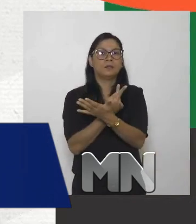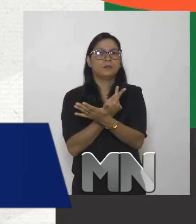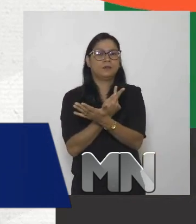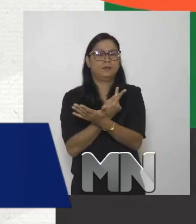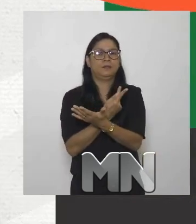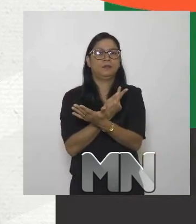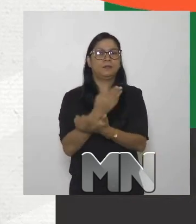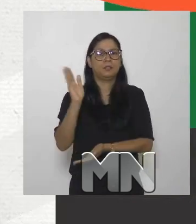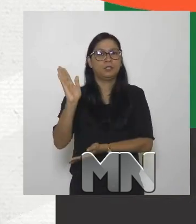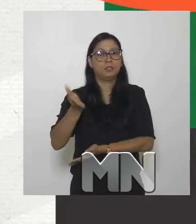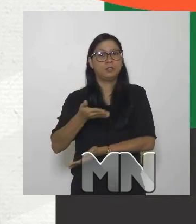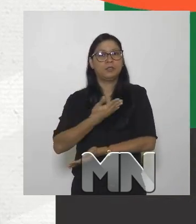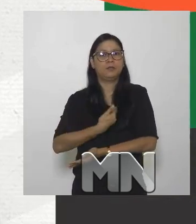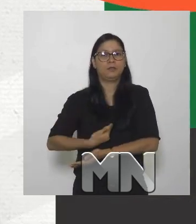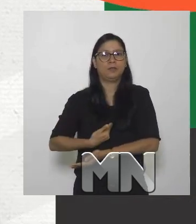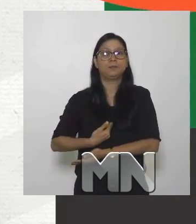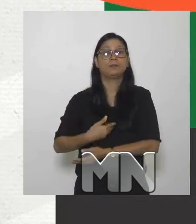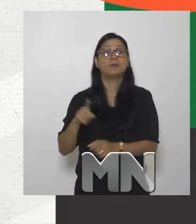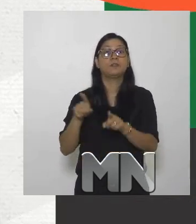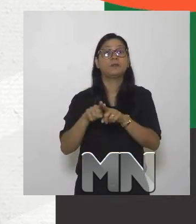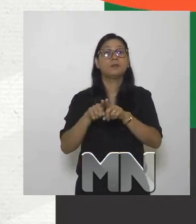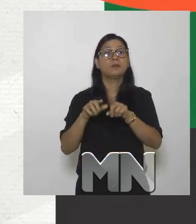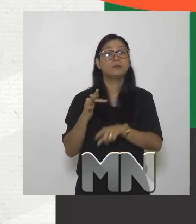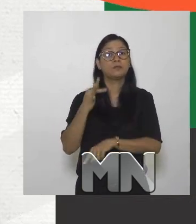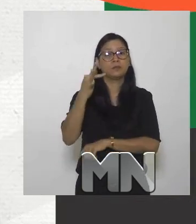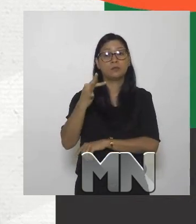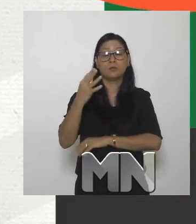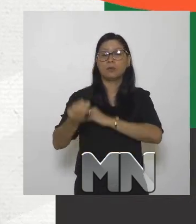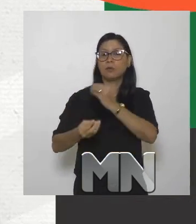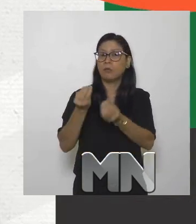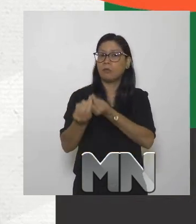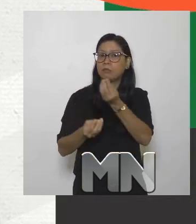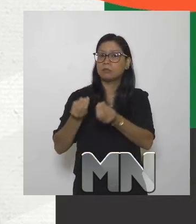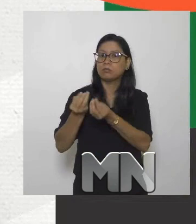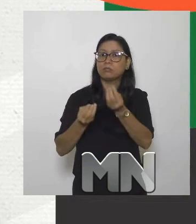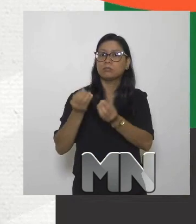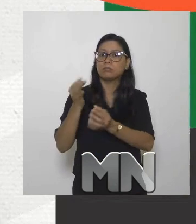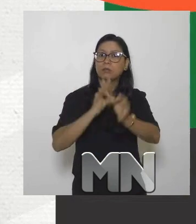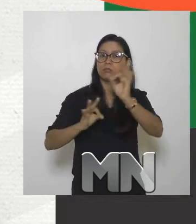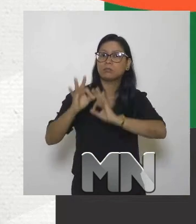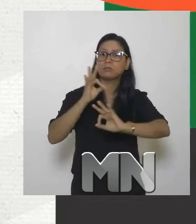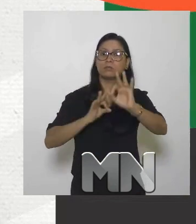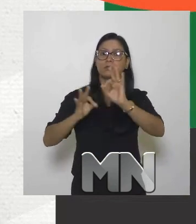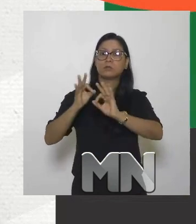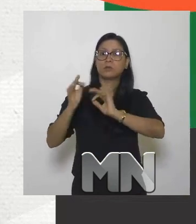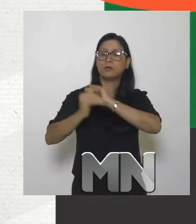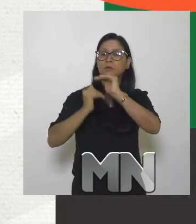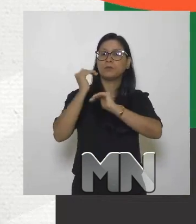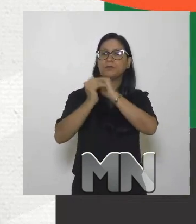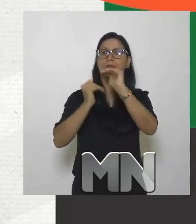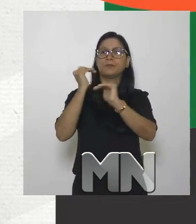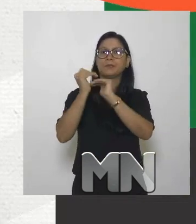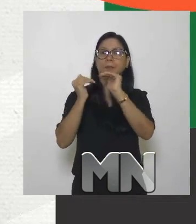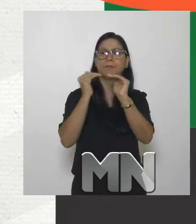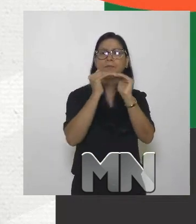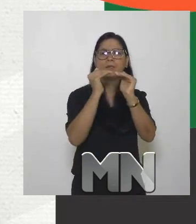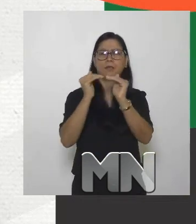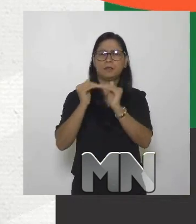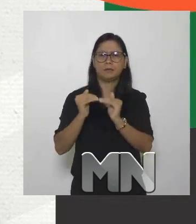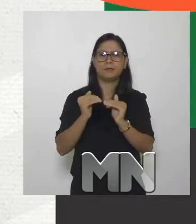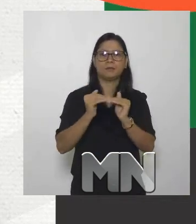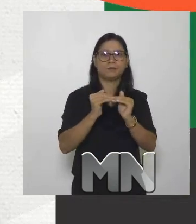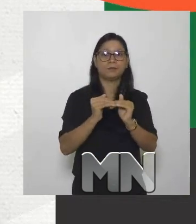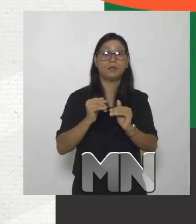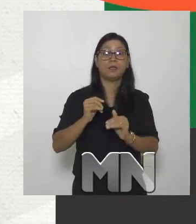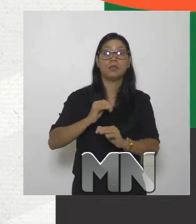desenvolvido pelo DR, o Departamento de Estradas de Rodagem, prevê durante os 4 anos do Rafael, algo que eu acho muito importante, porque até